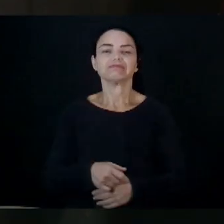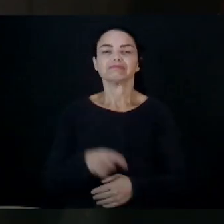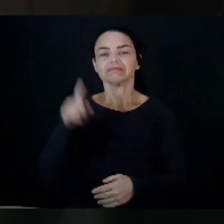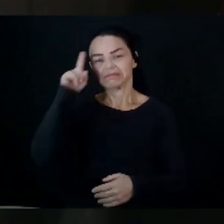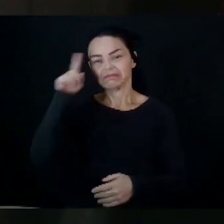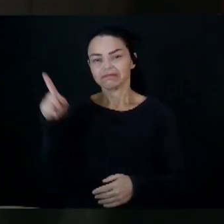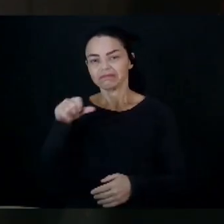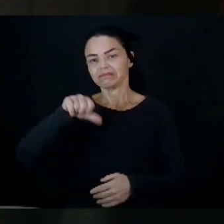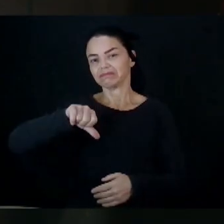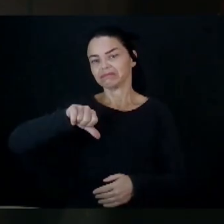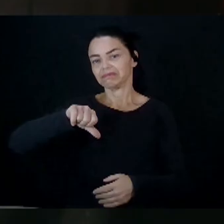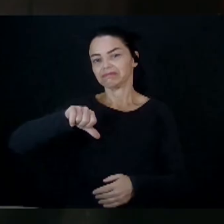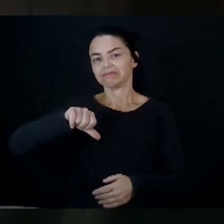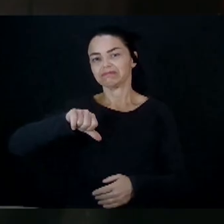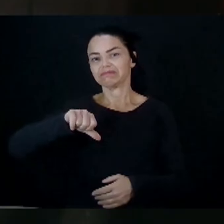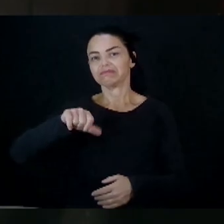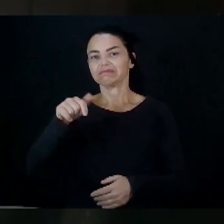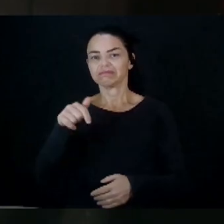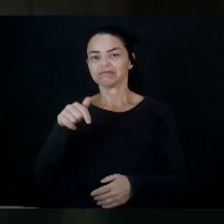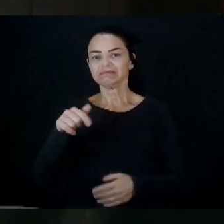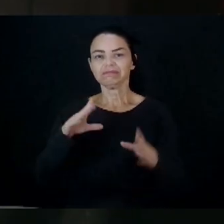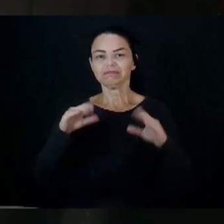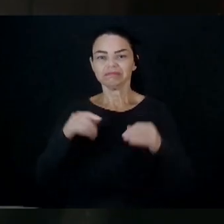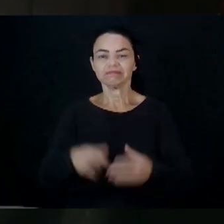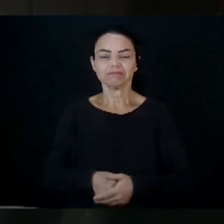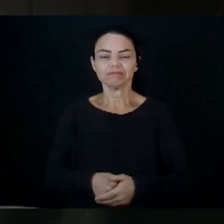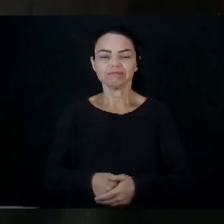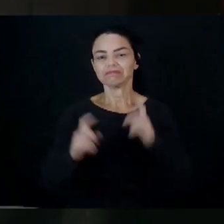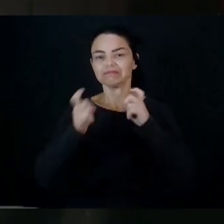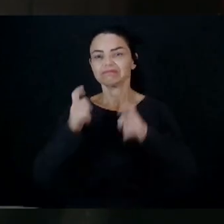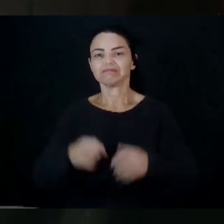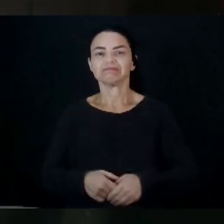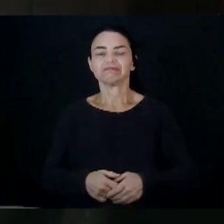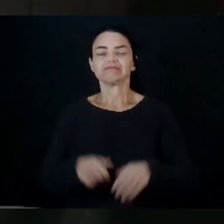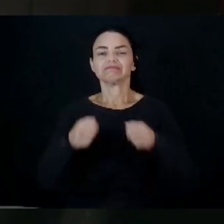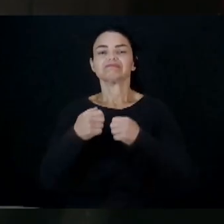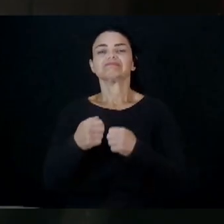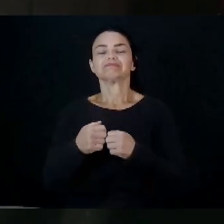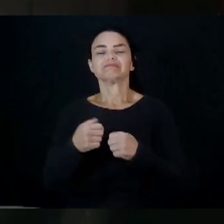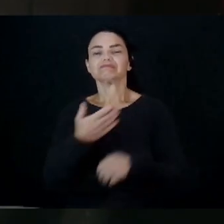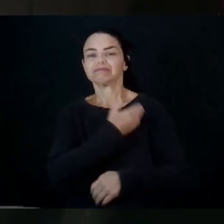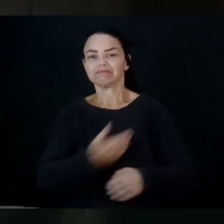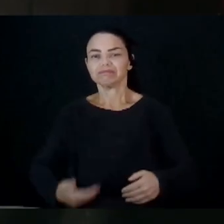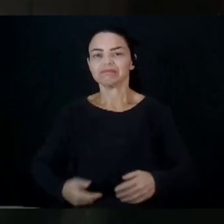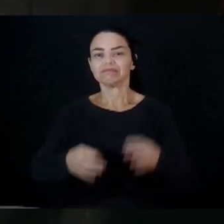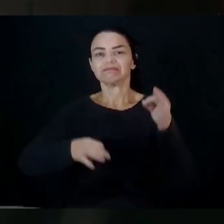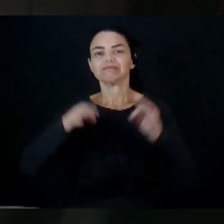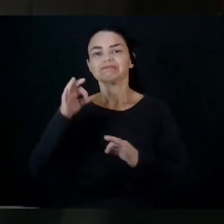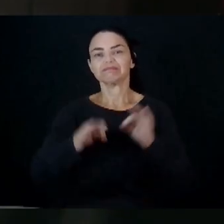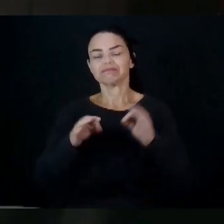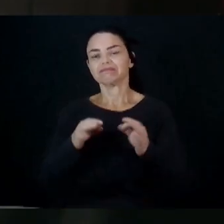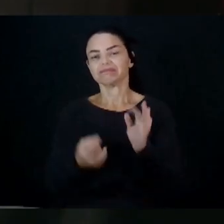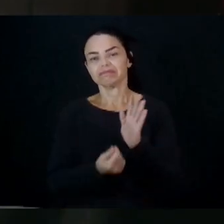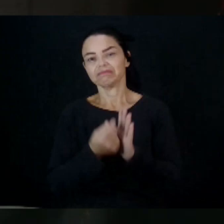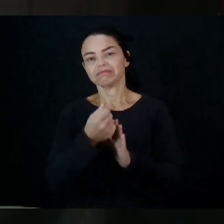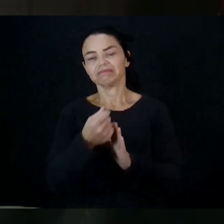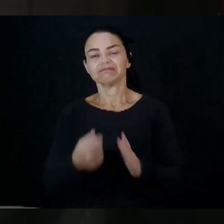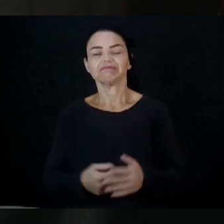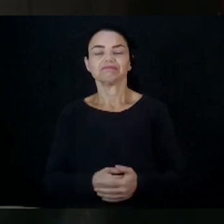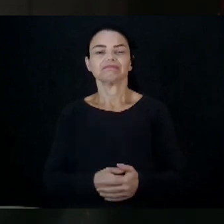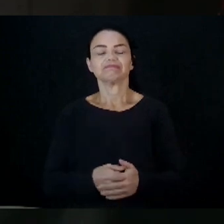9, às 7 da noite, audiência pública para discutir o projeto de diretrizes orçamentárias